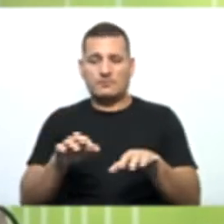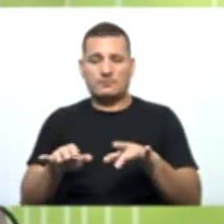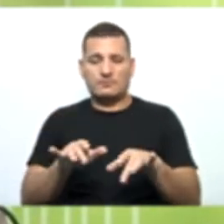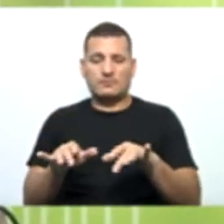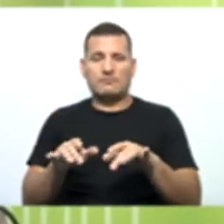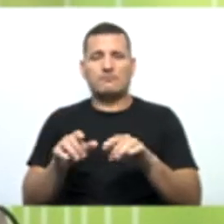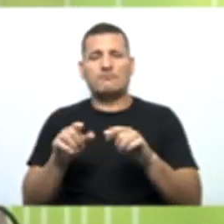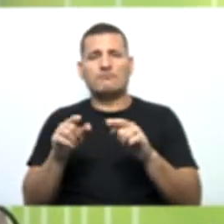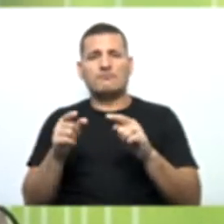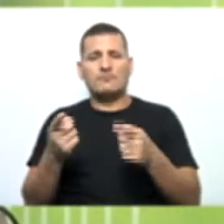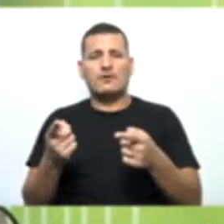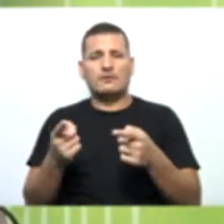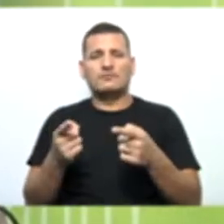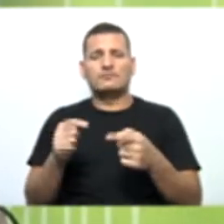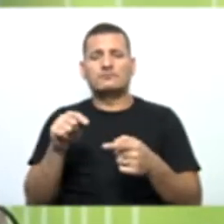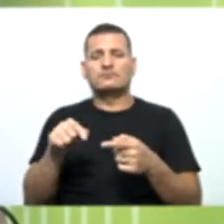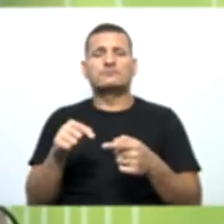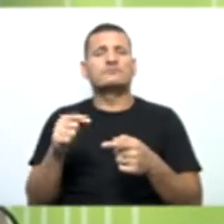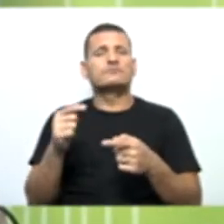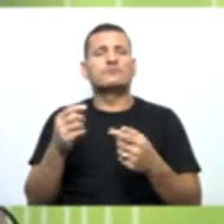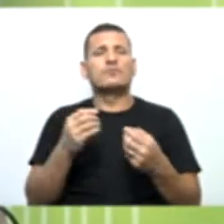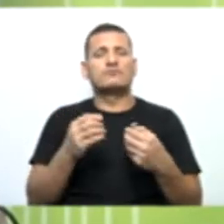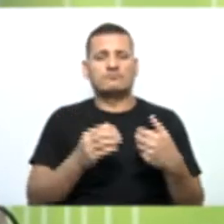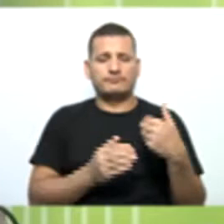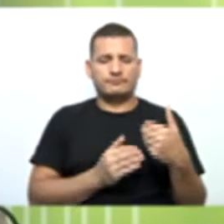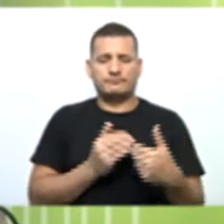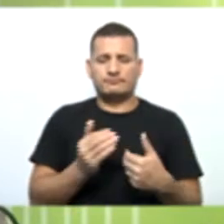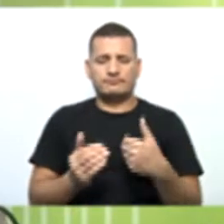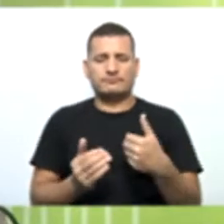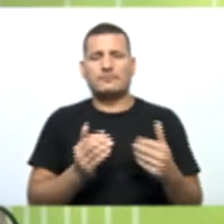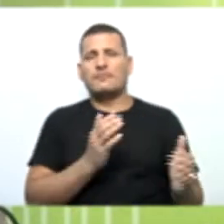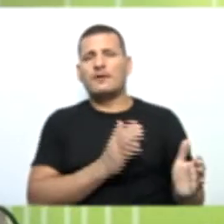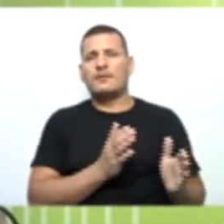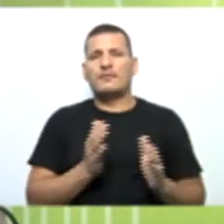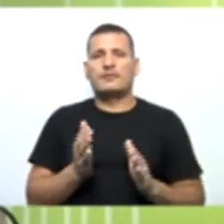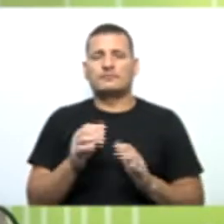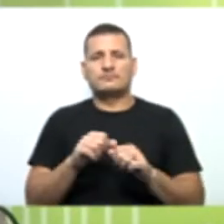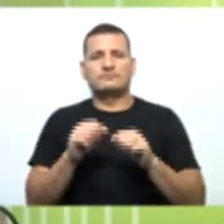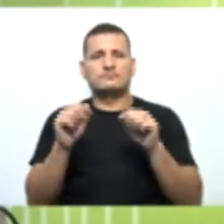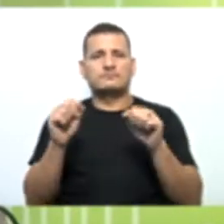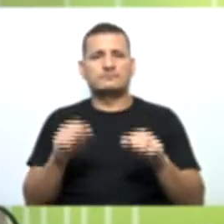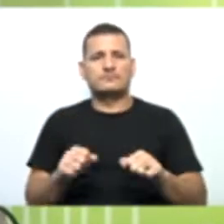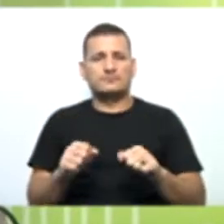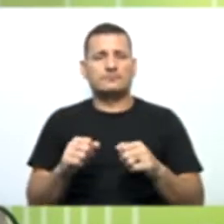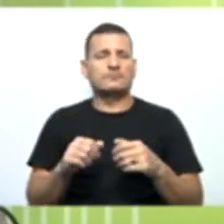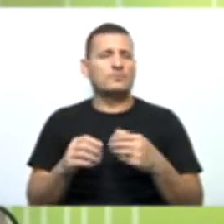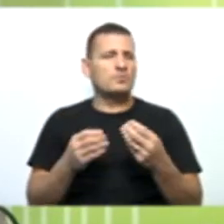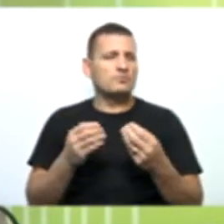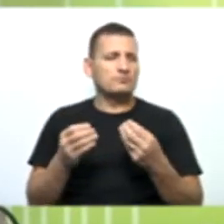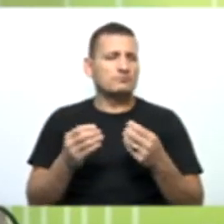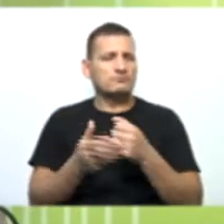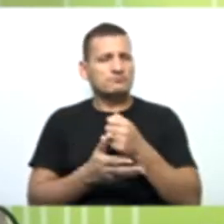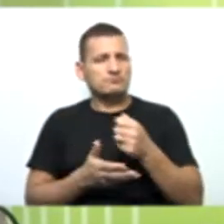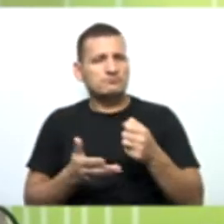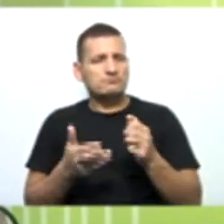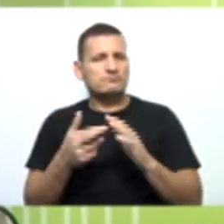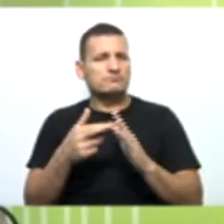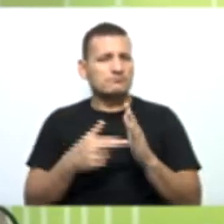você chegou até esse sistema? Quais são os princípios, Como que você